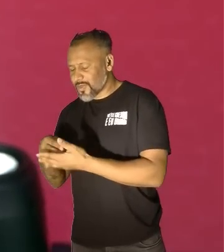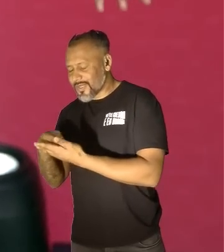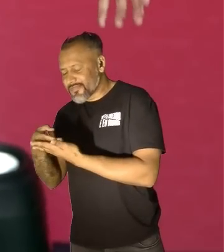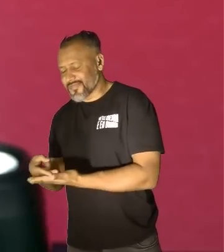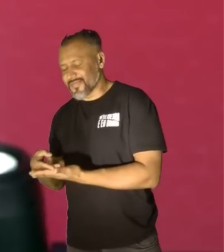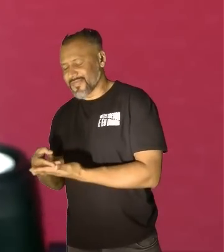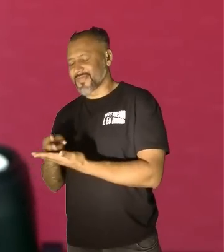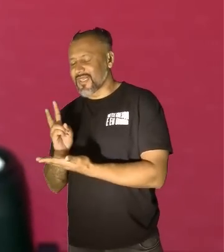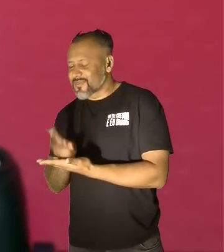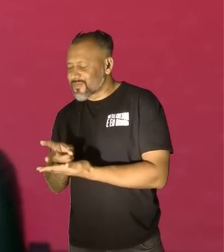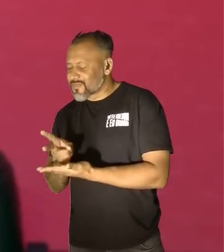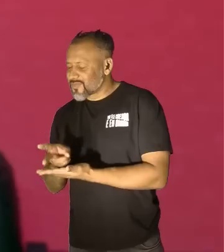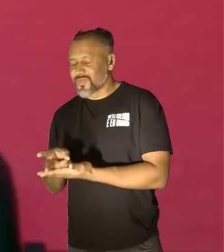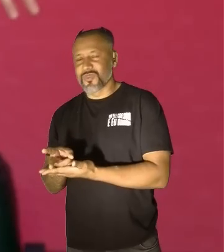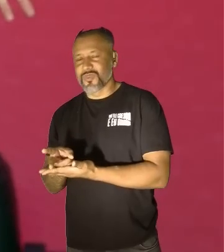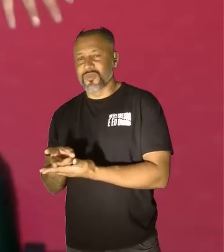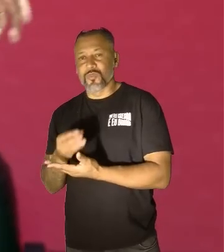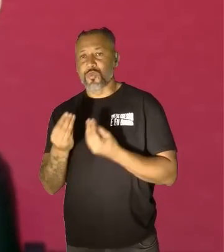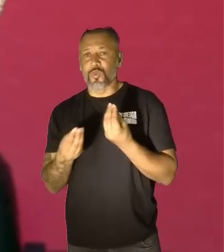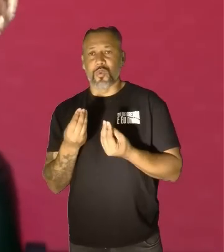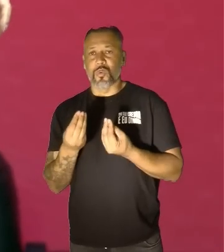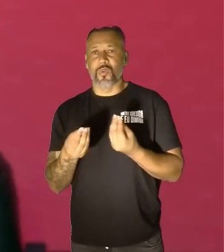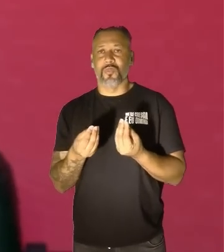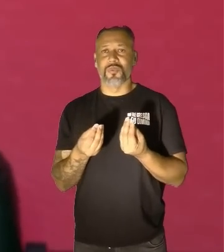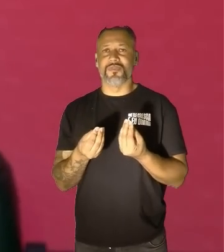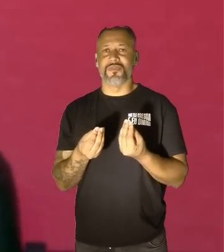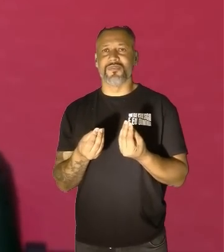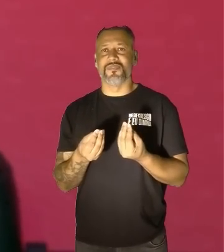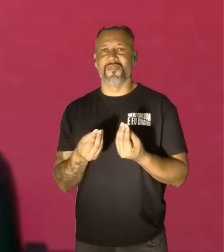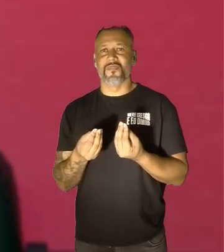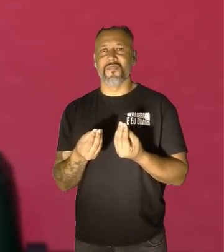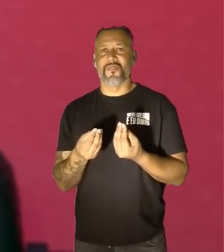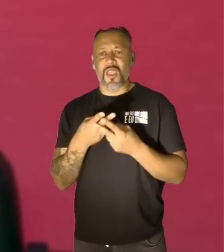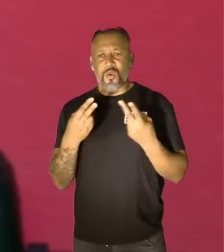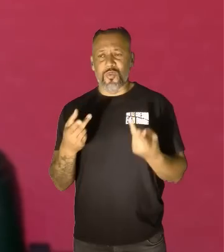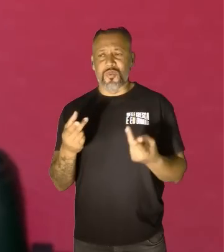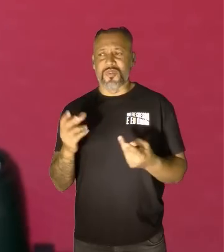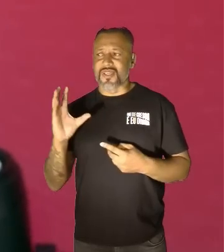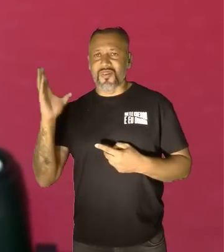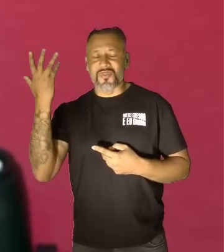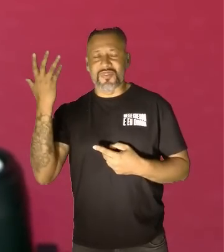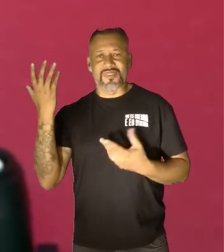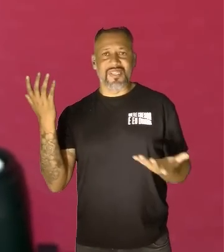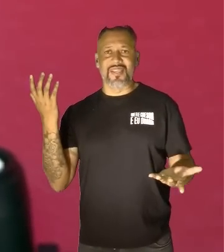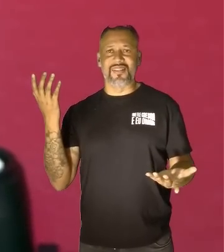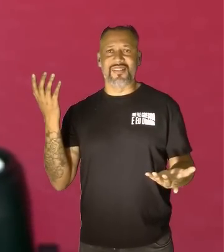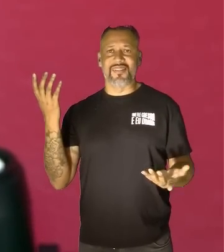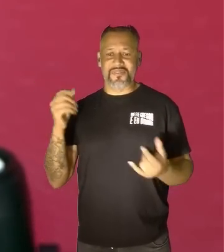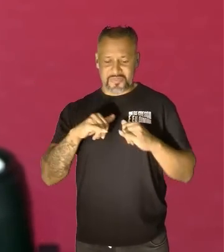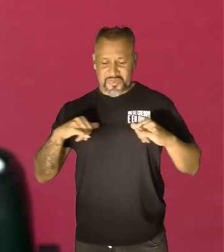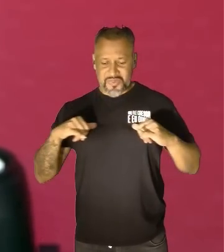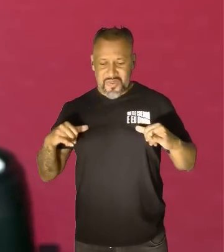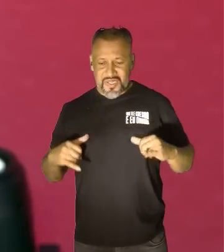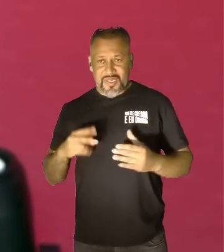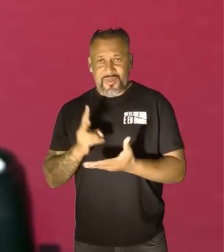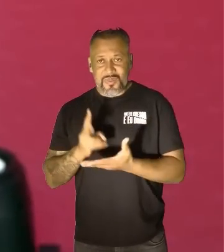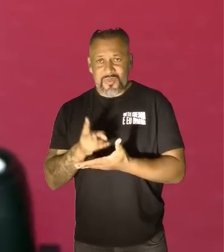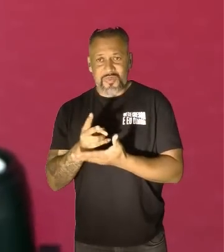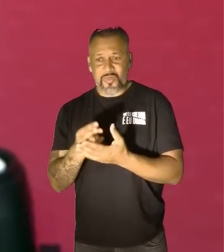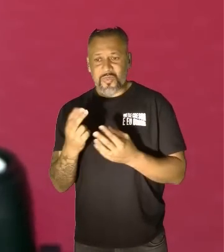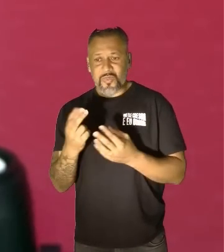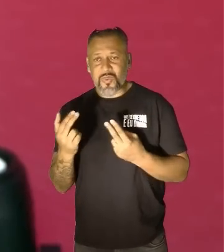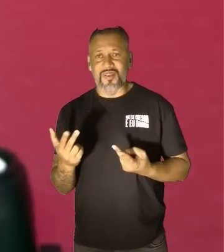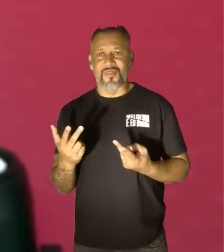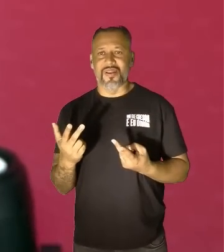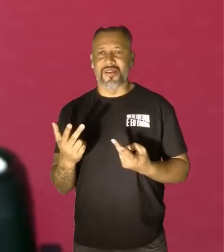avivamento fluindo, há um cheiro fluindo. É impossível Deus estar no lugar e ser frio, Deus estar no lugar e ser morno. Não